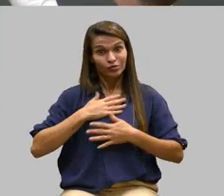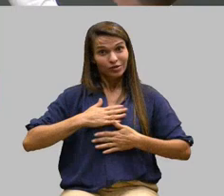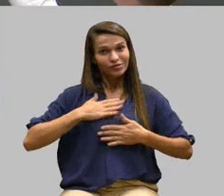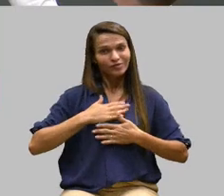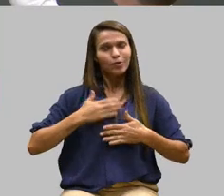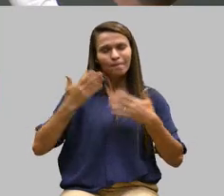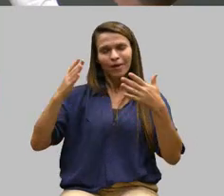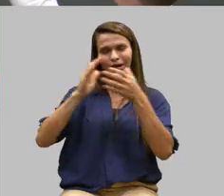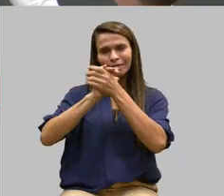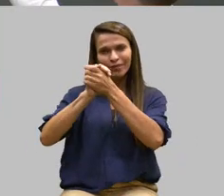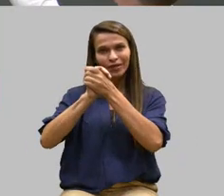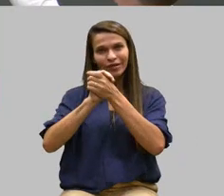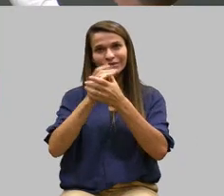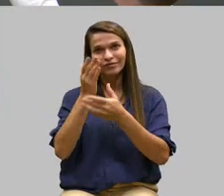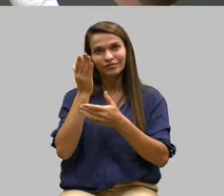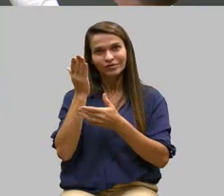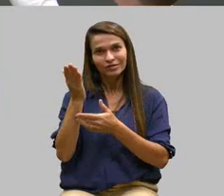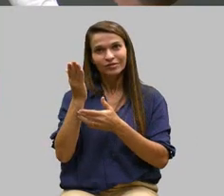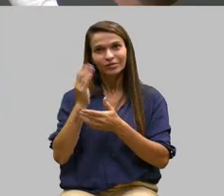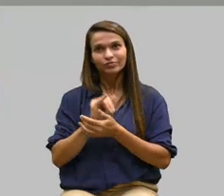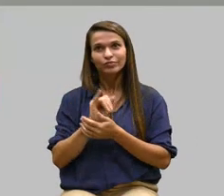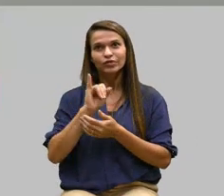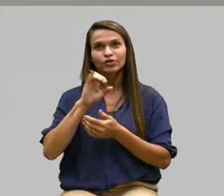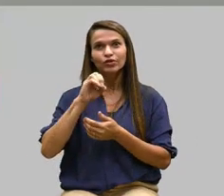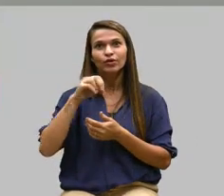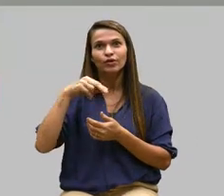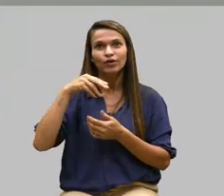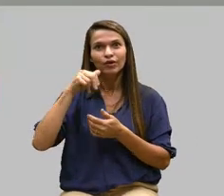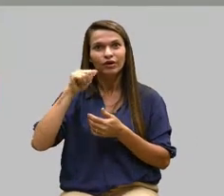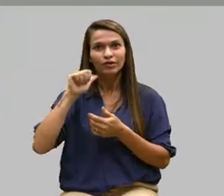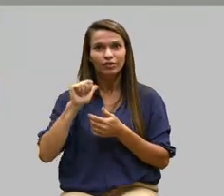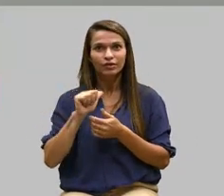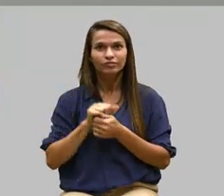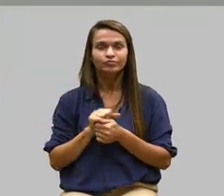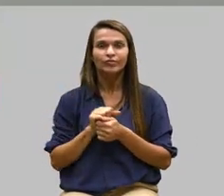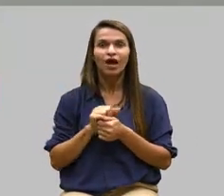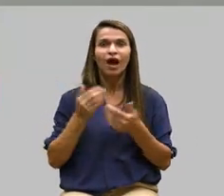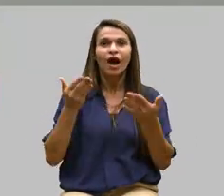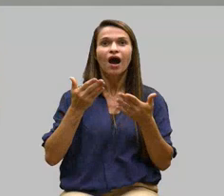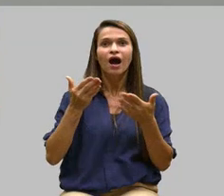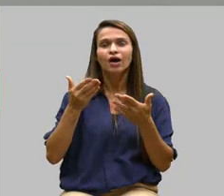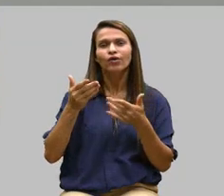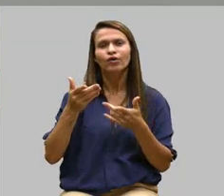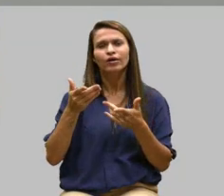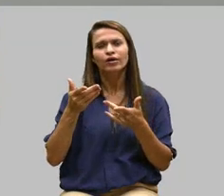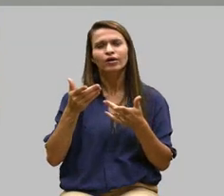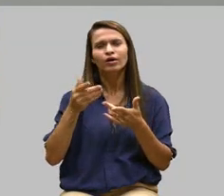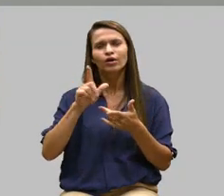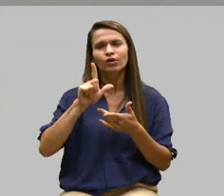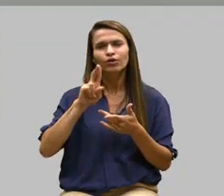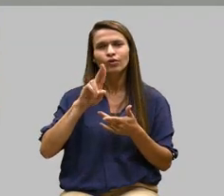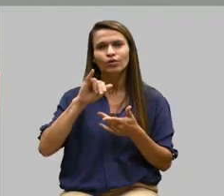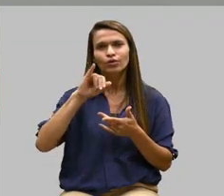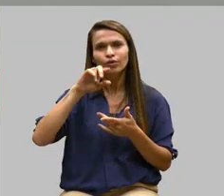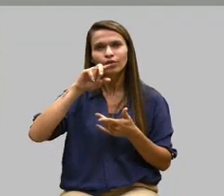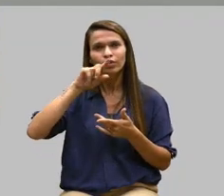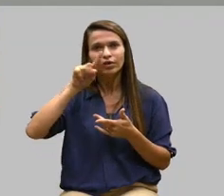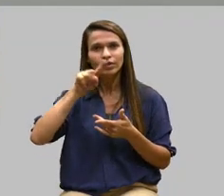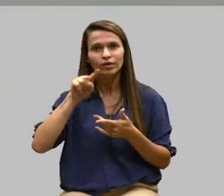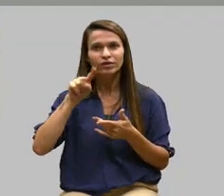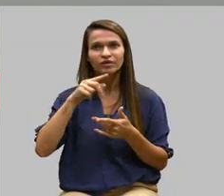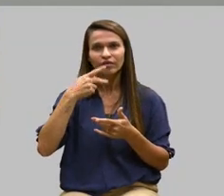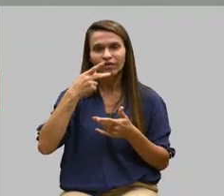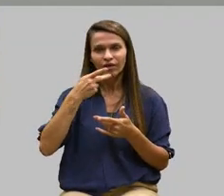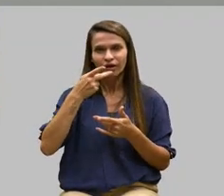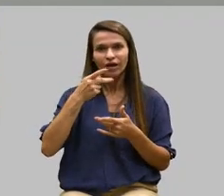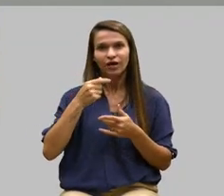Parabéns a você e Ana Lúcia então passo a palavra agora o Dr Luiz Artur rochilar Desembargador